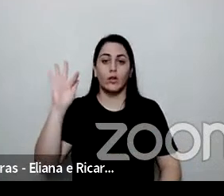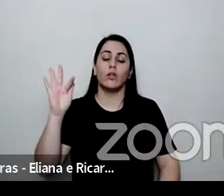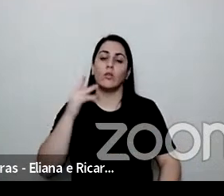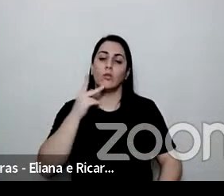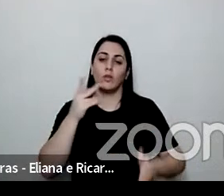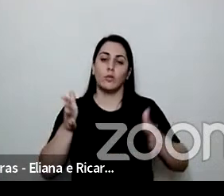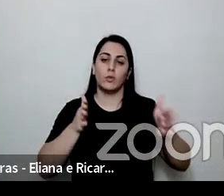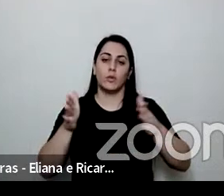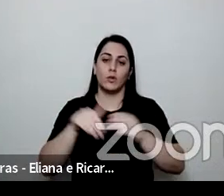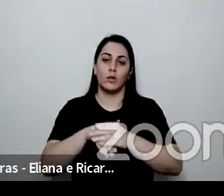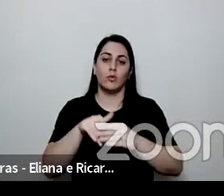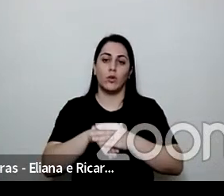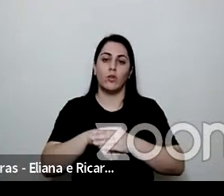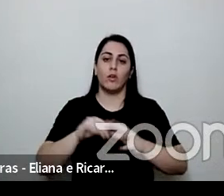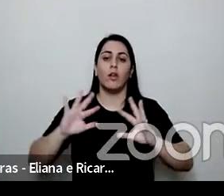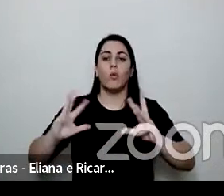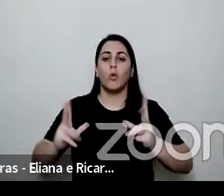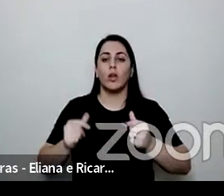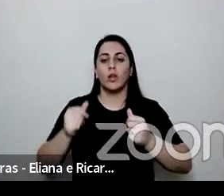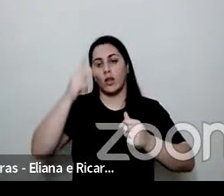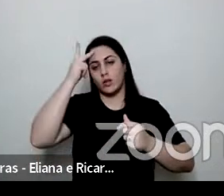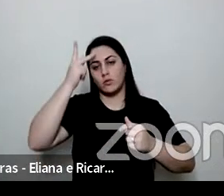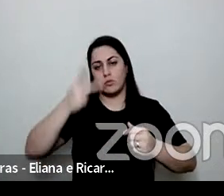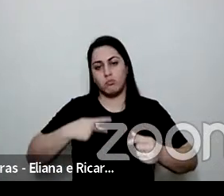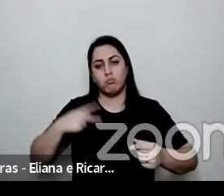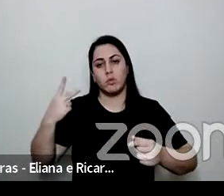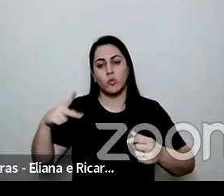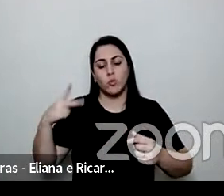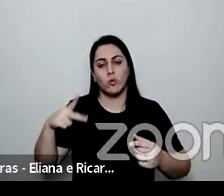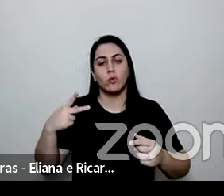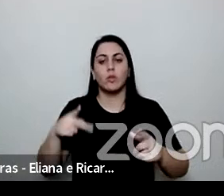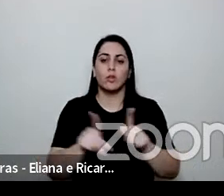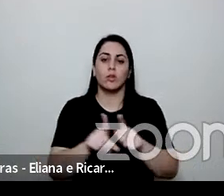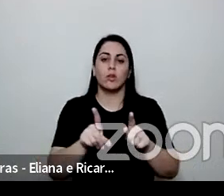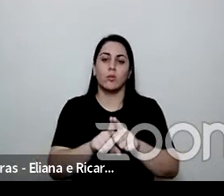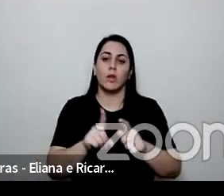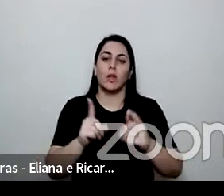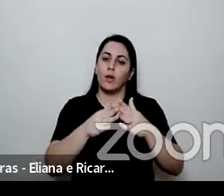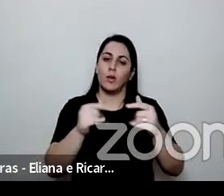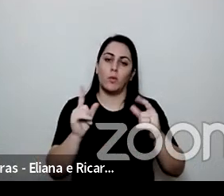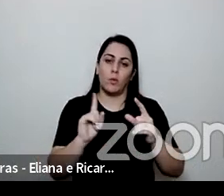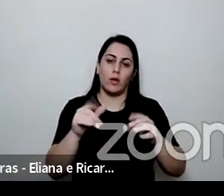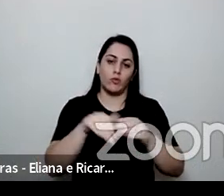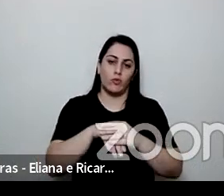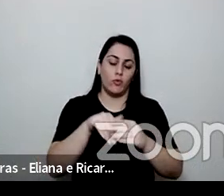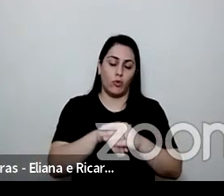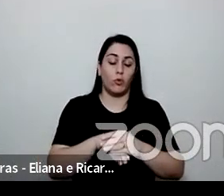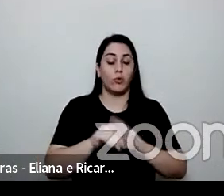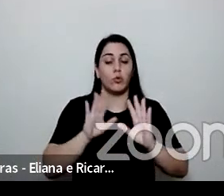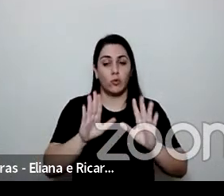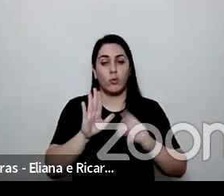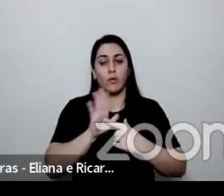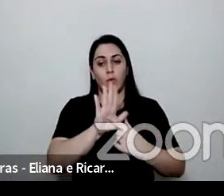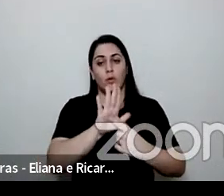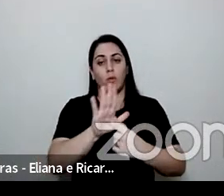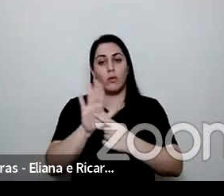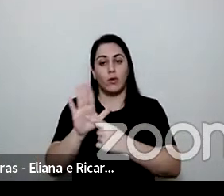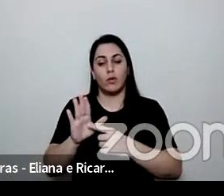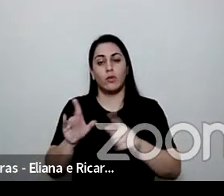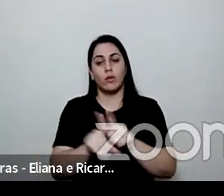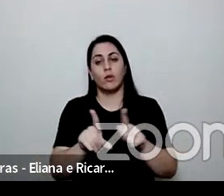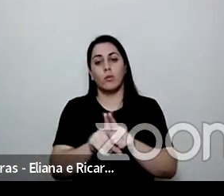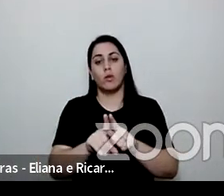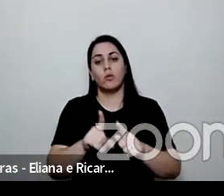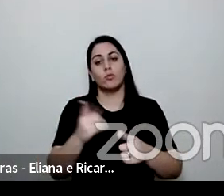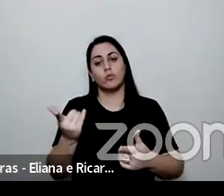pleito as suas qualidades que ocorrem estando ausente ou A Misteriosa pessoal desta forma julgo improcedente o pedido